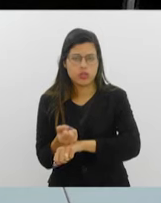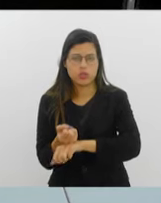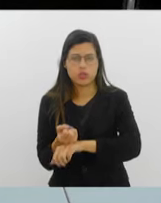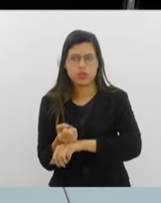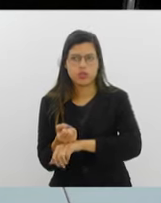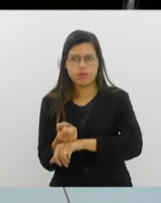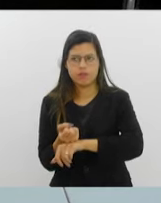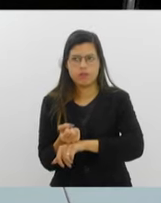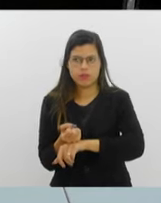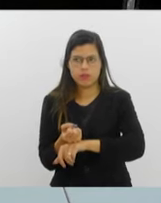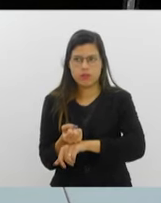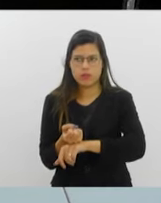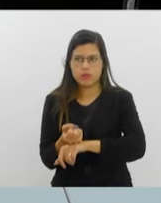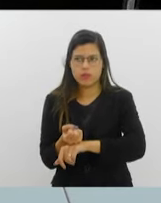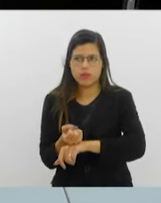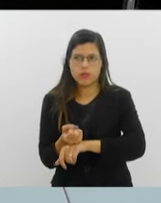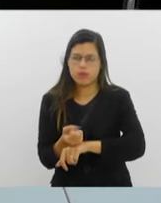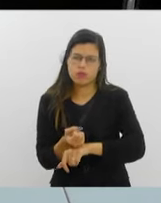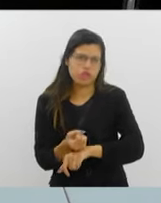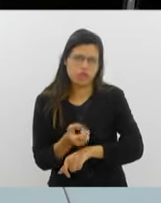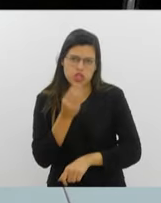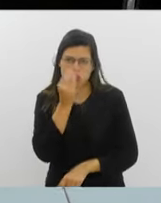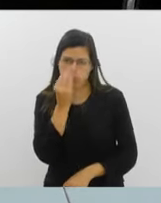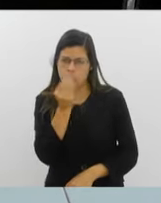detrimento da existência do Conselho.